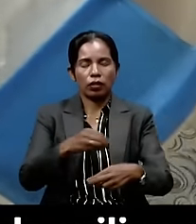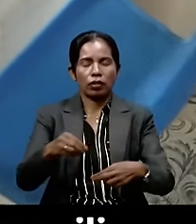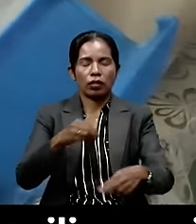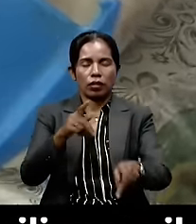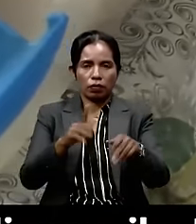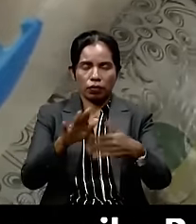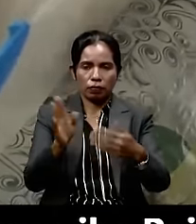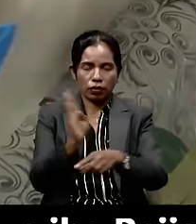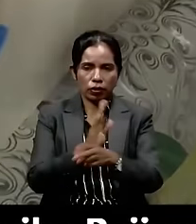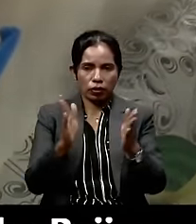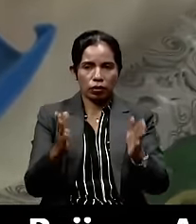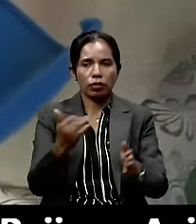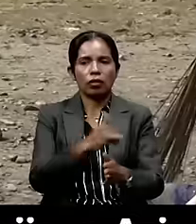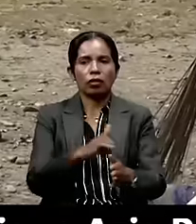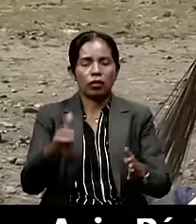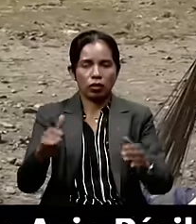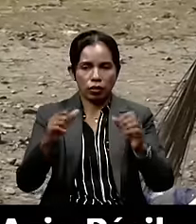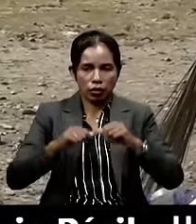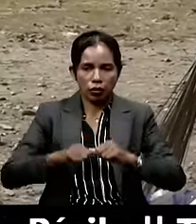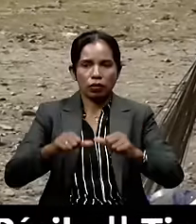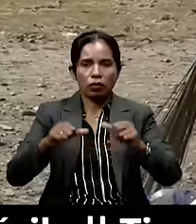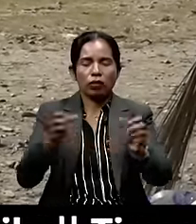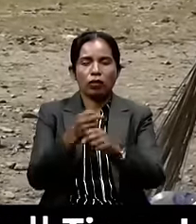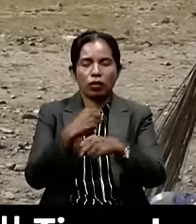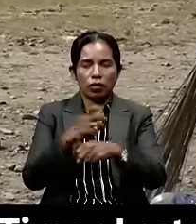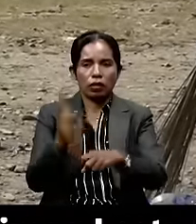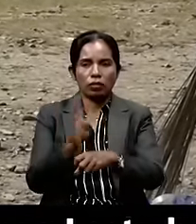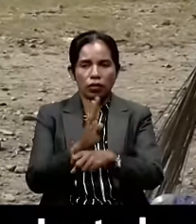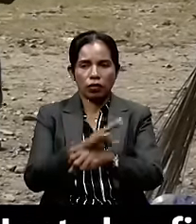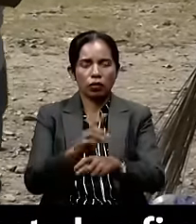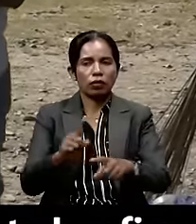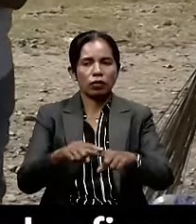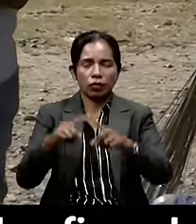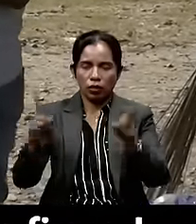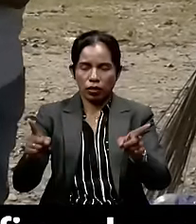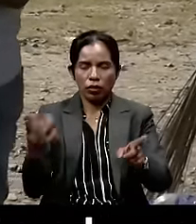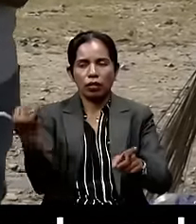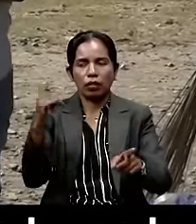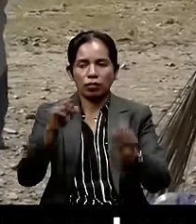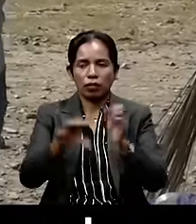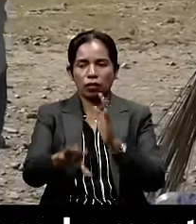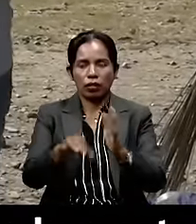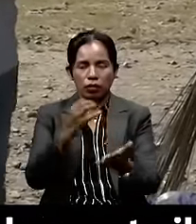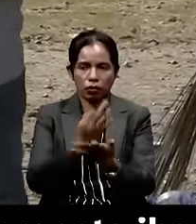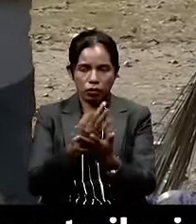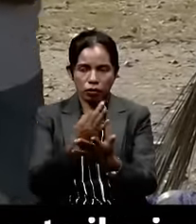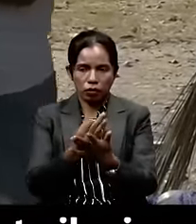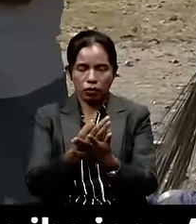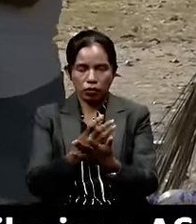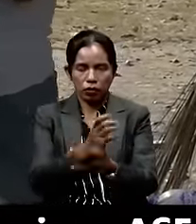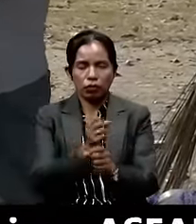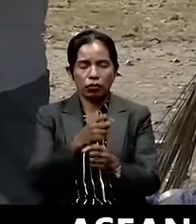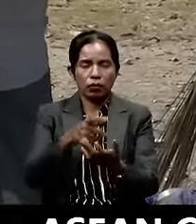sirani, e a obrigação ato continua halo negocio, o meu so inui, no ne, bele reta rendimento, o di